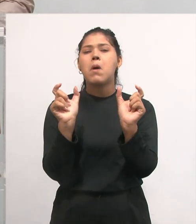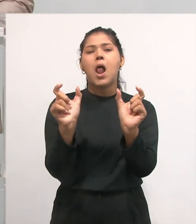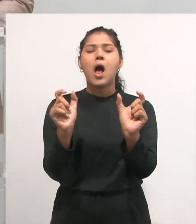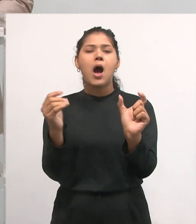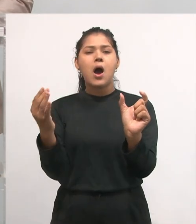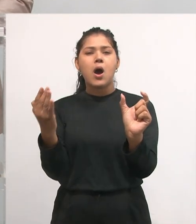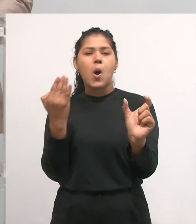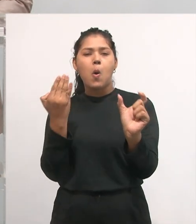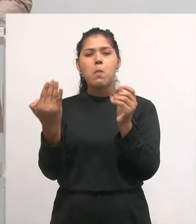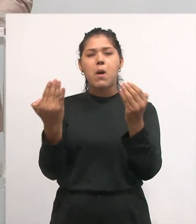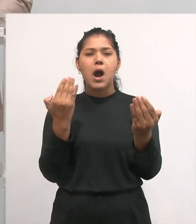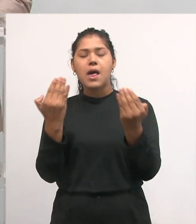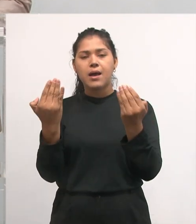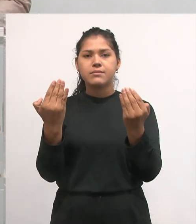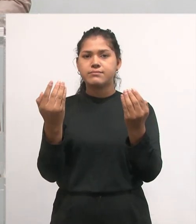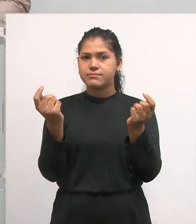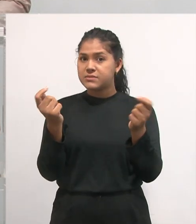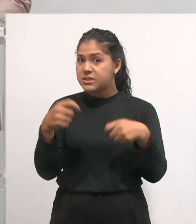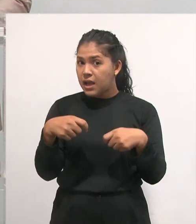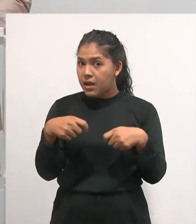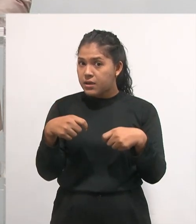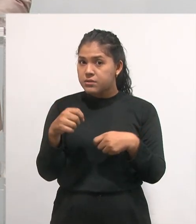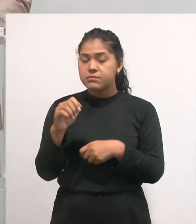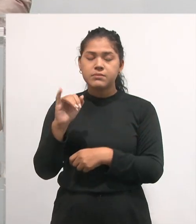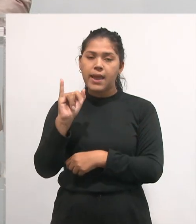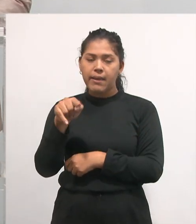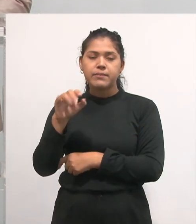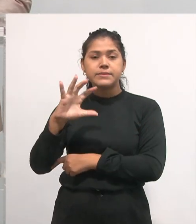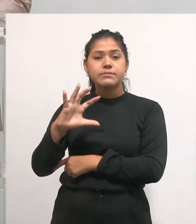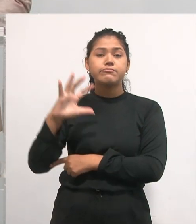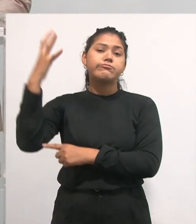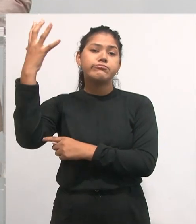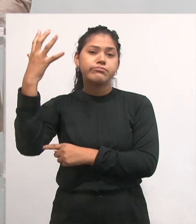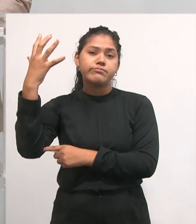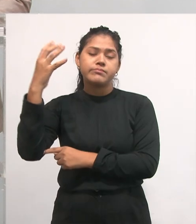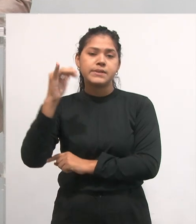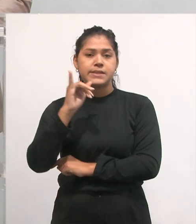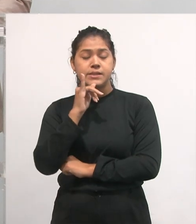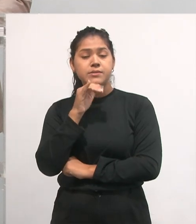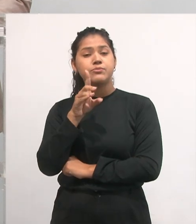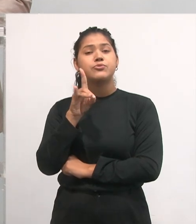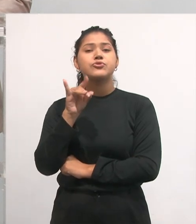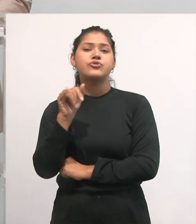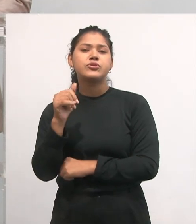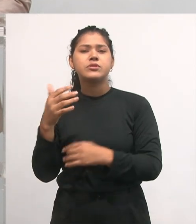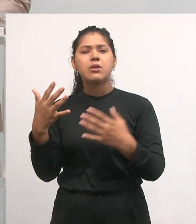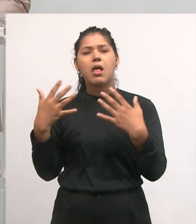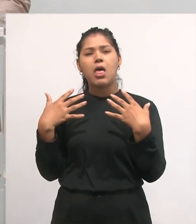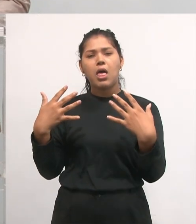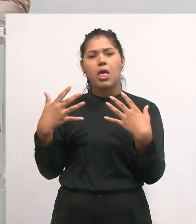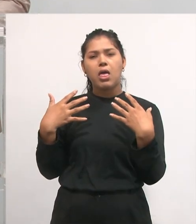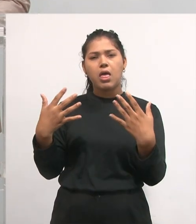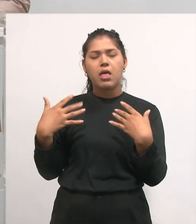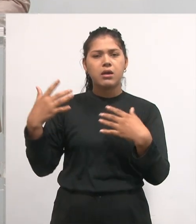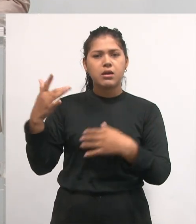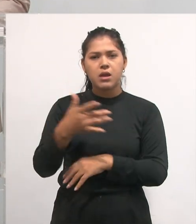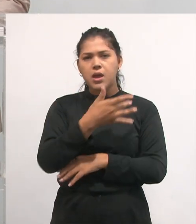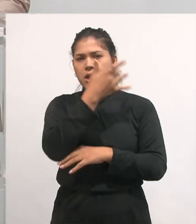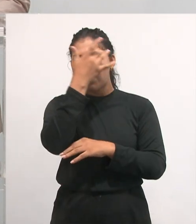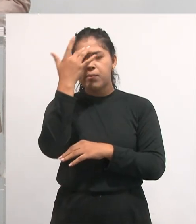situação a outra, entendeu? Por exemplo, assim, em dias mais quentes, as pessoas